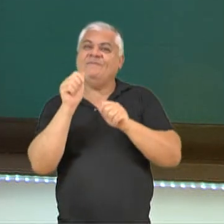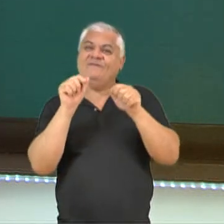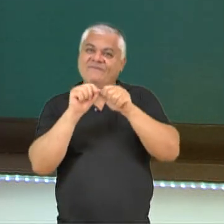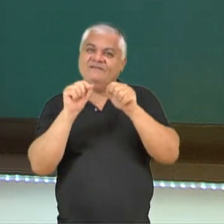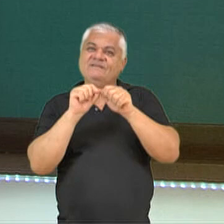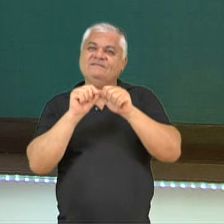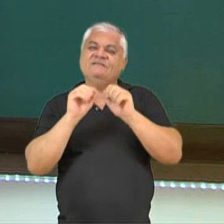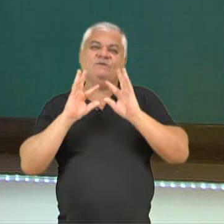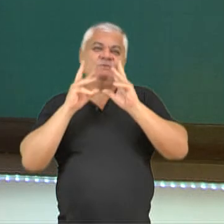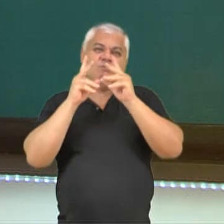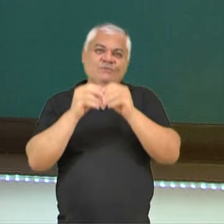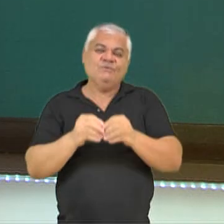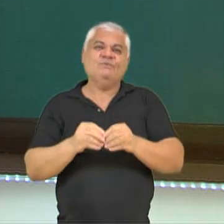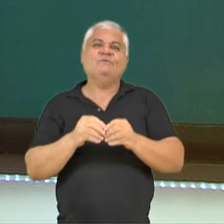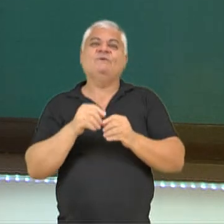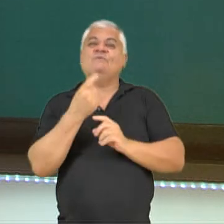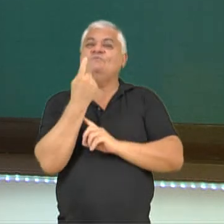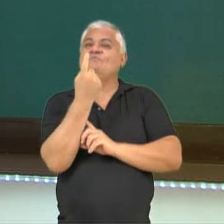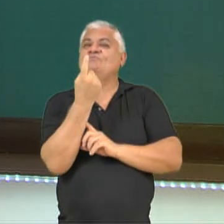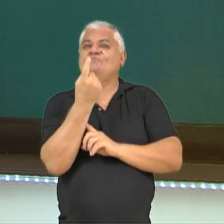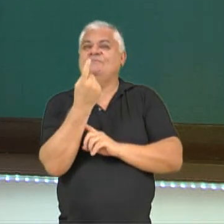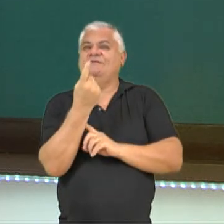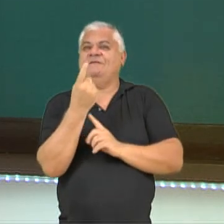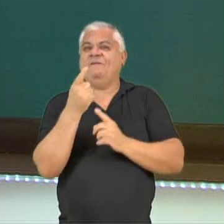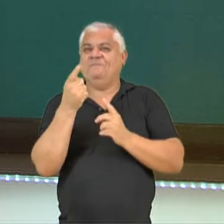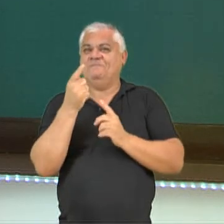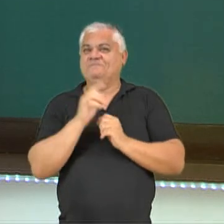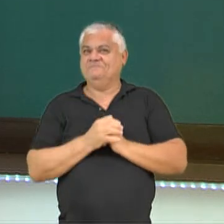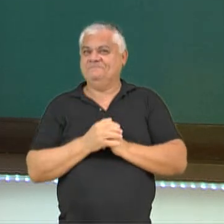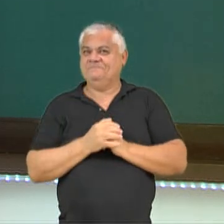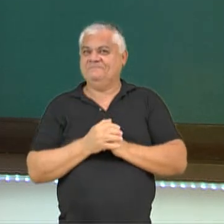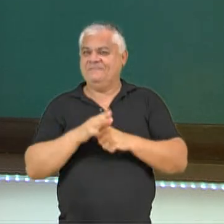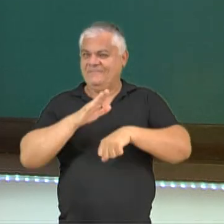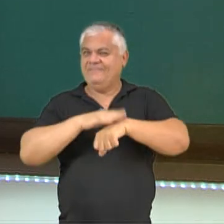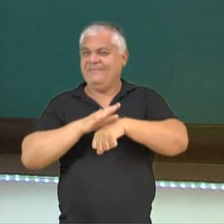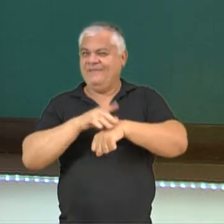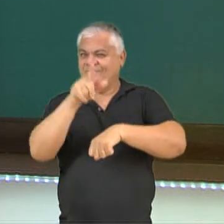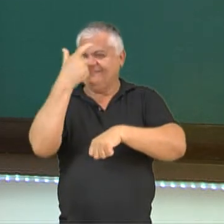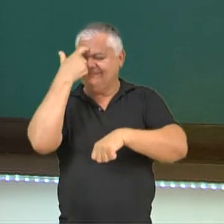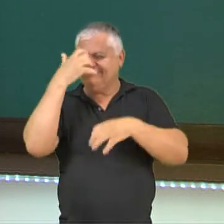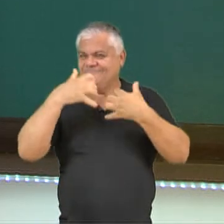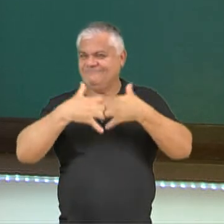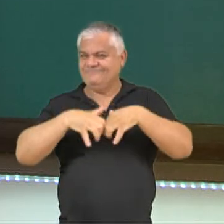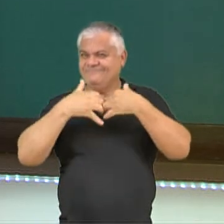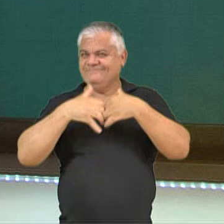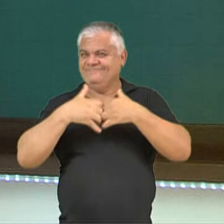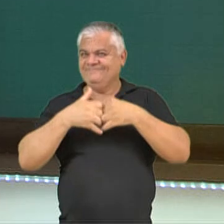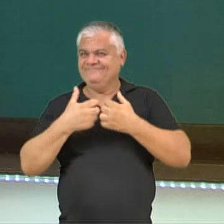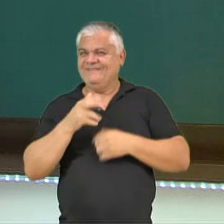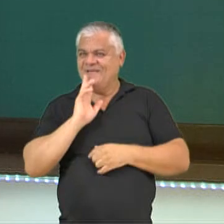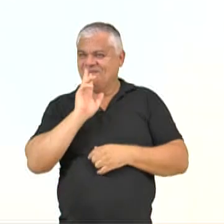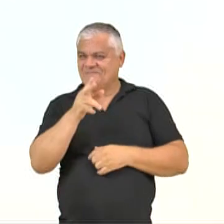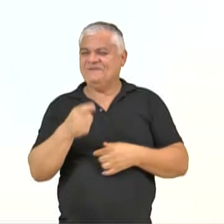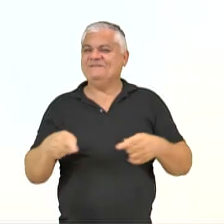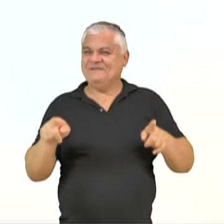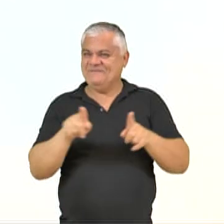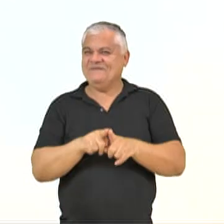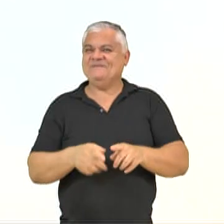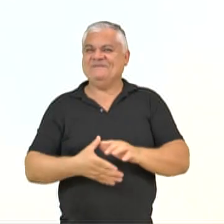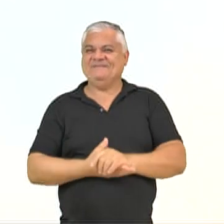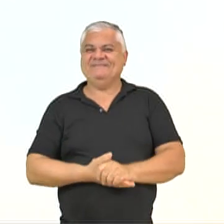todo o processo que nós vimos com apenas uma potência. Eu vou dar um tempinho para você pensar e construir essa resposta, a gente já volta.